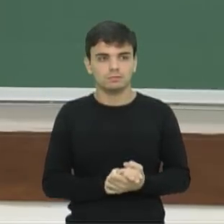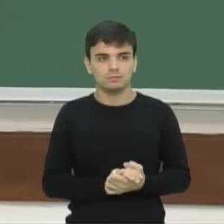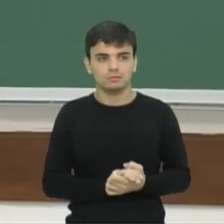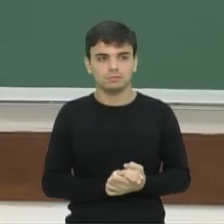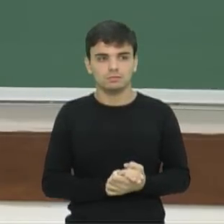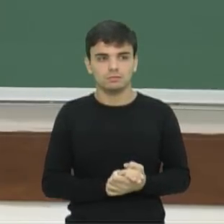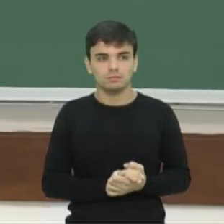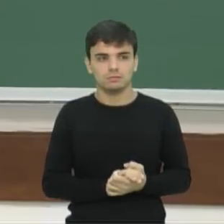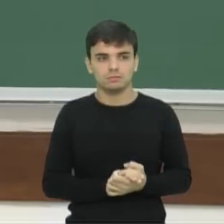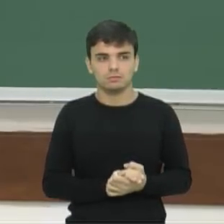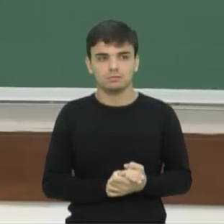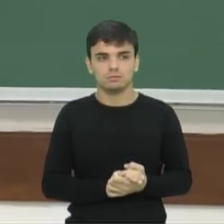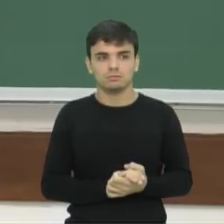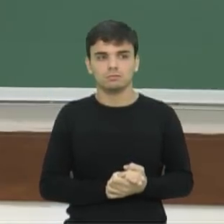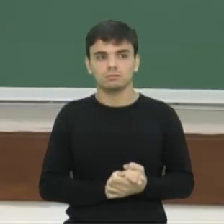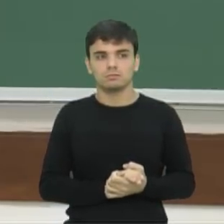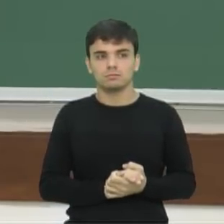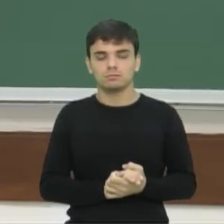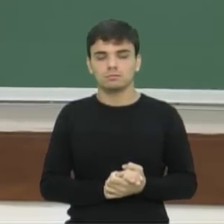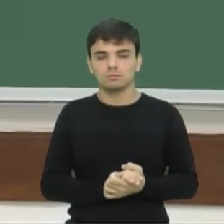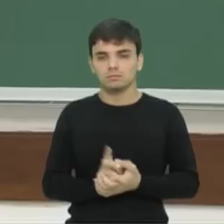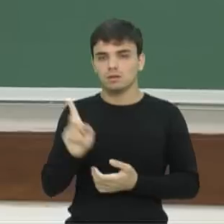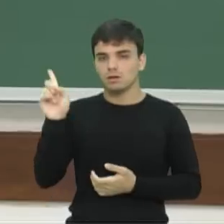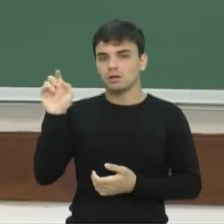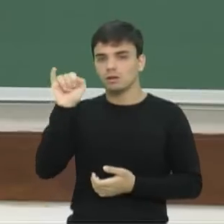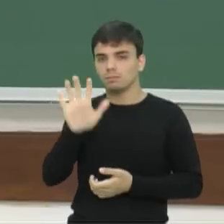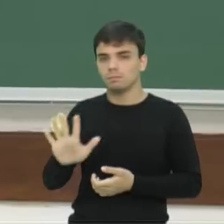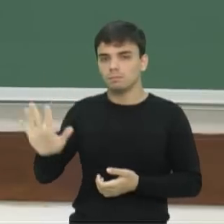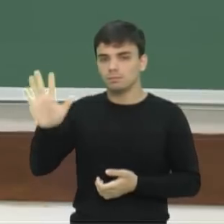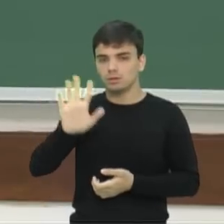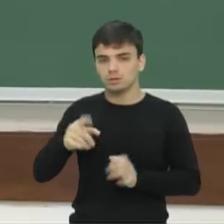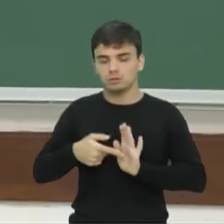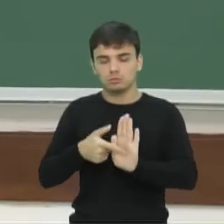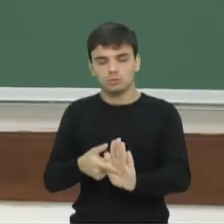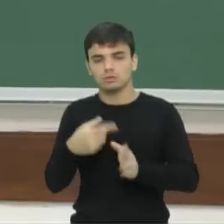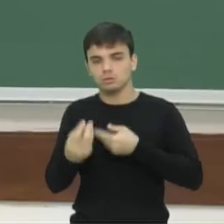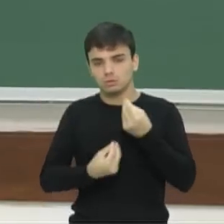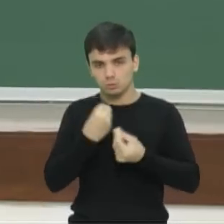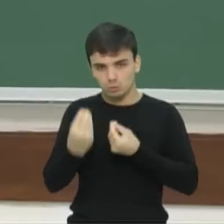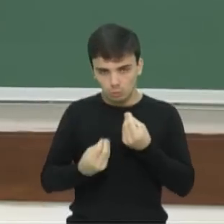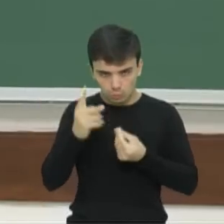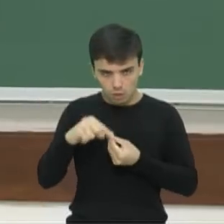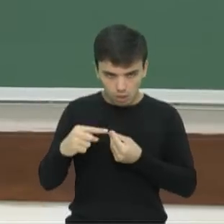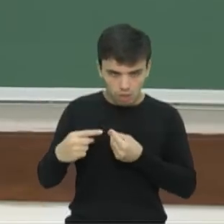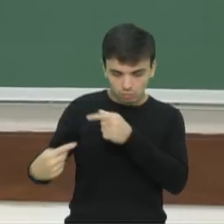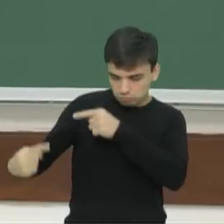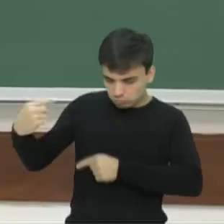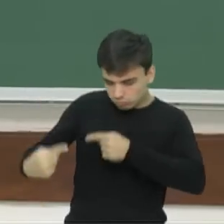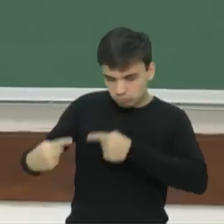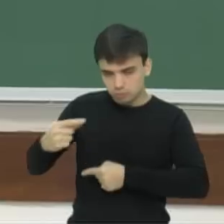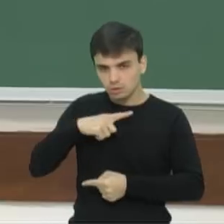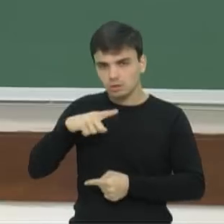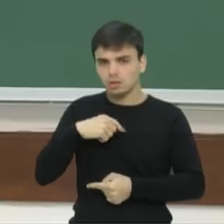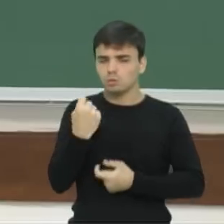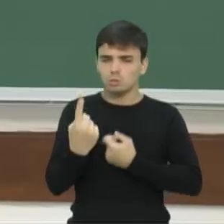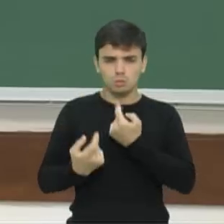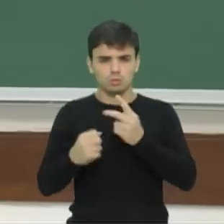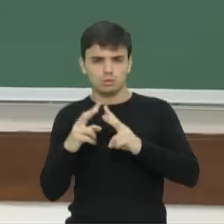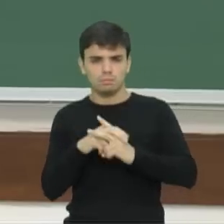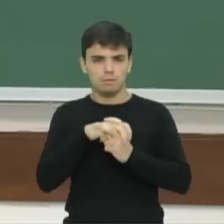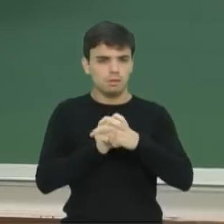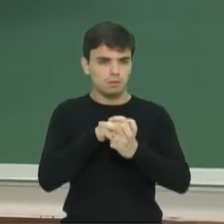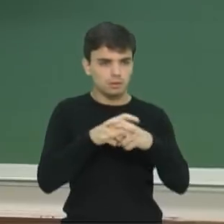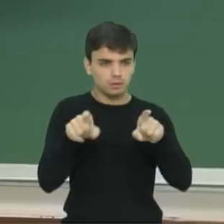hoje. Então aqui está retratado através desse GIF aqui também, mais uma competição de judô, né? Então temos alguns golpes dentro do